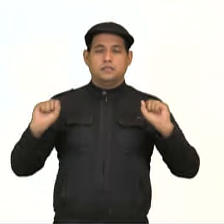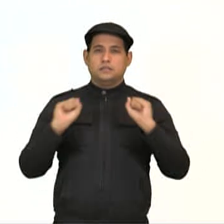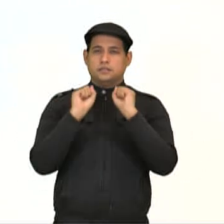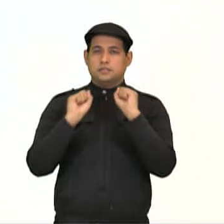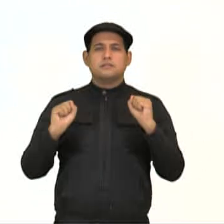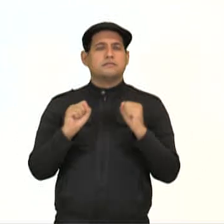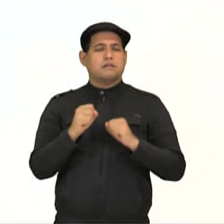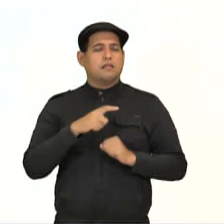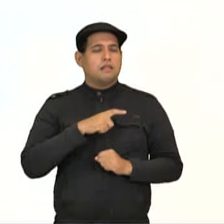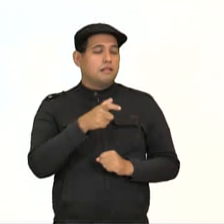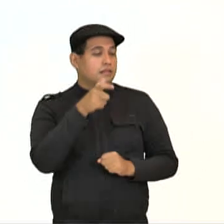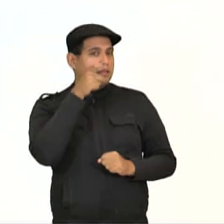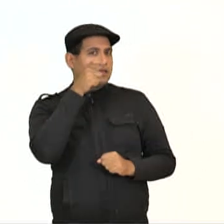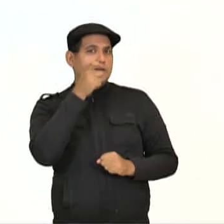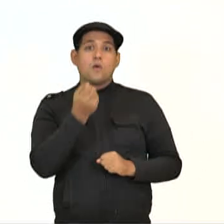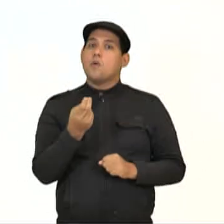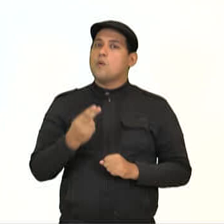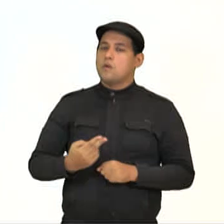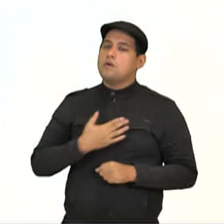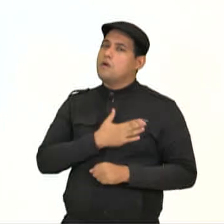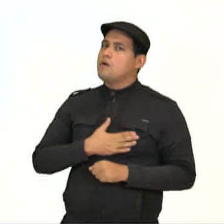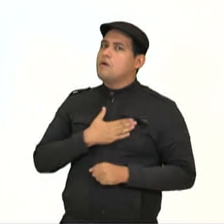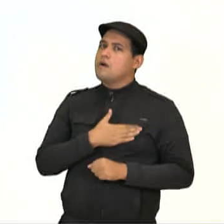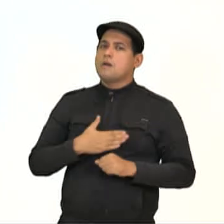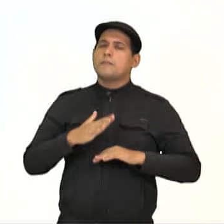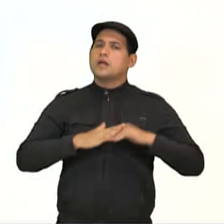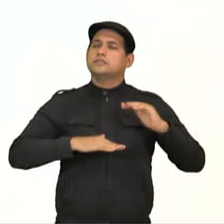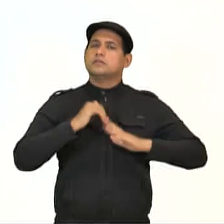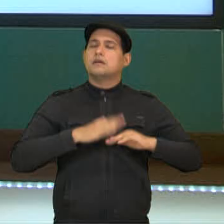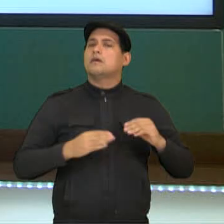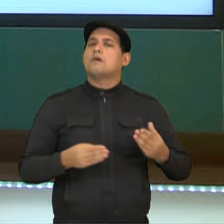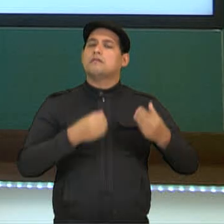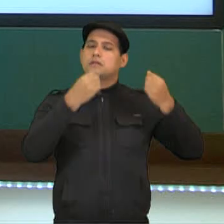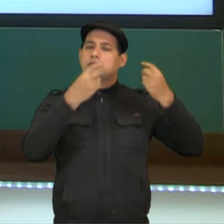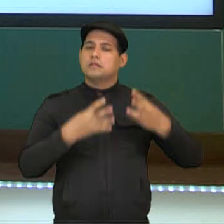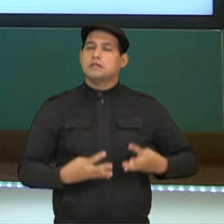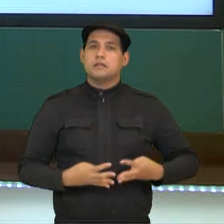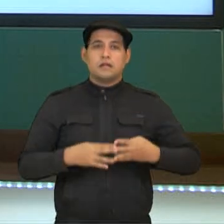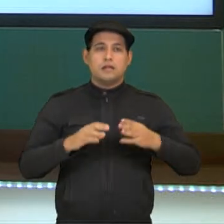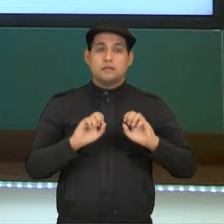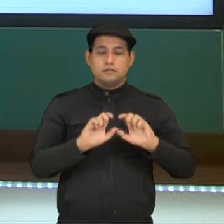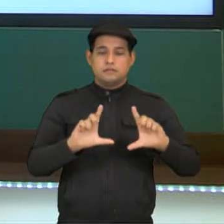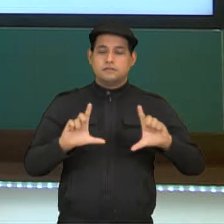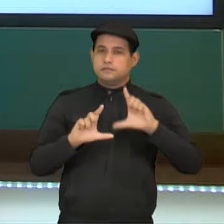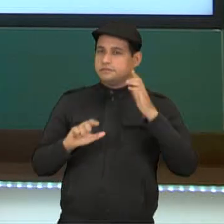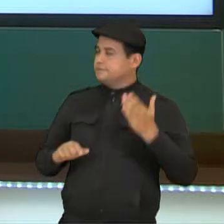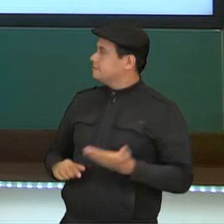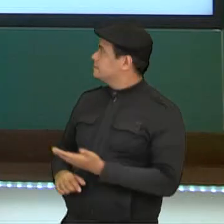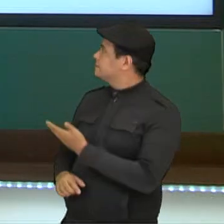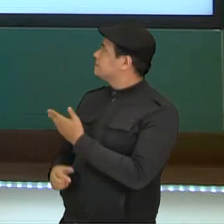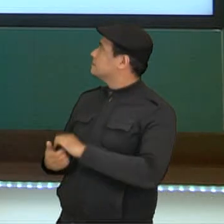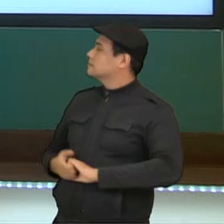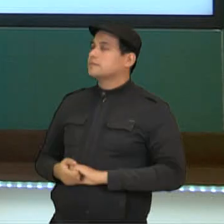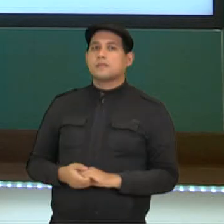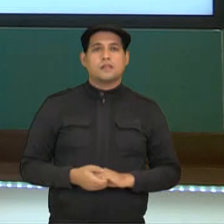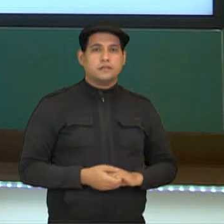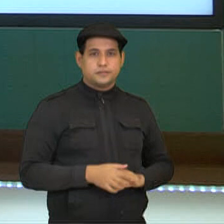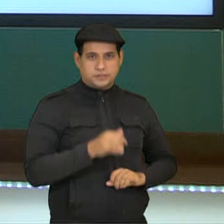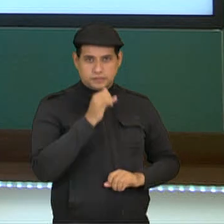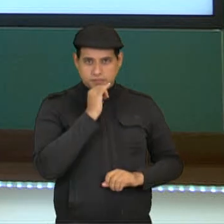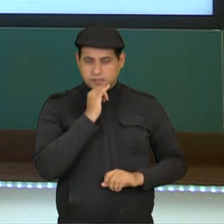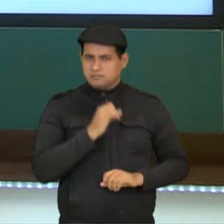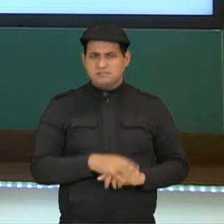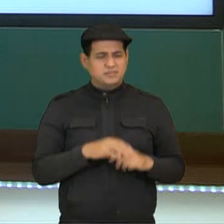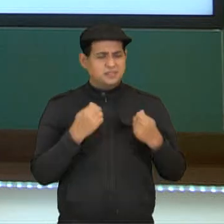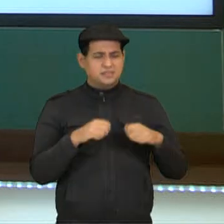se interessou ou gostaria de praticar? E justifique. Eu deixei uma imagem aqui para vocês relembrarem. Então vocês vão, não